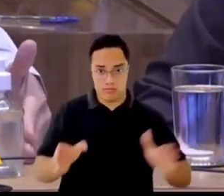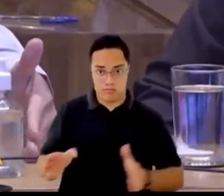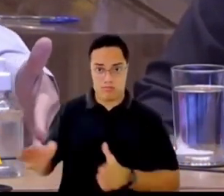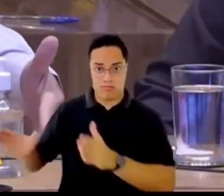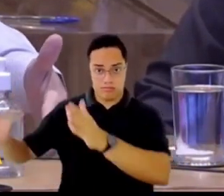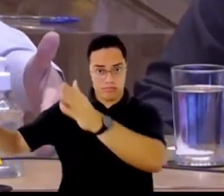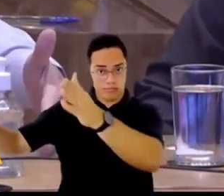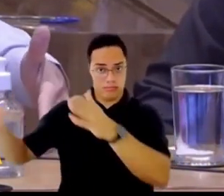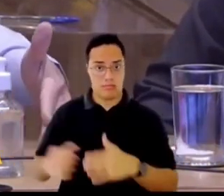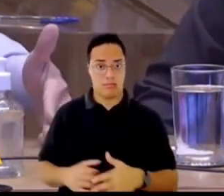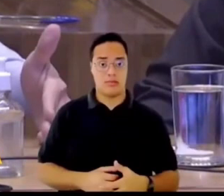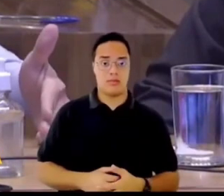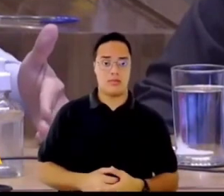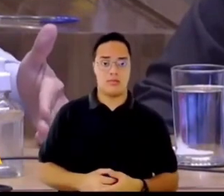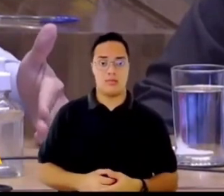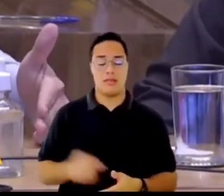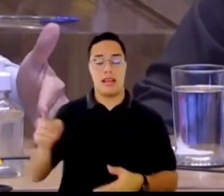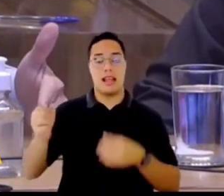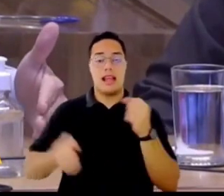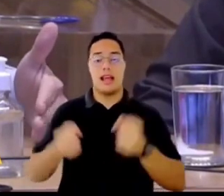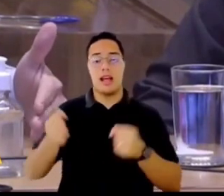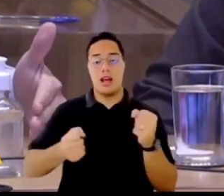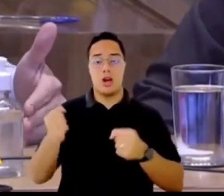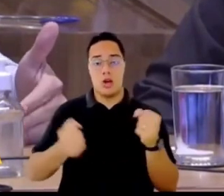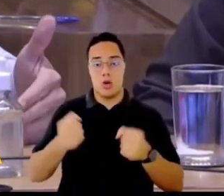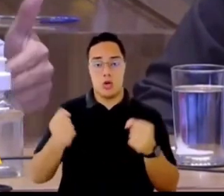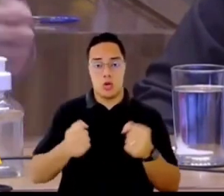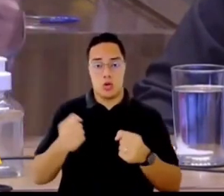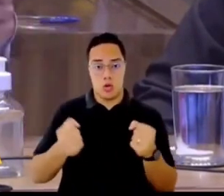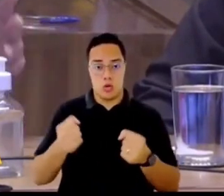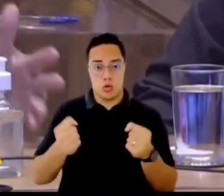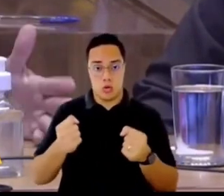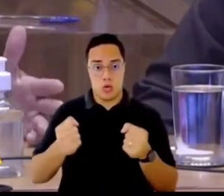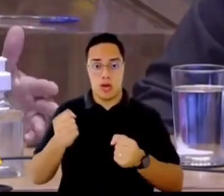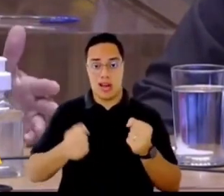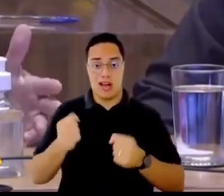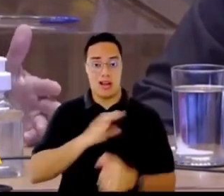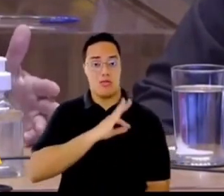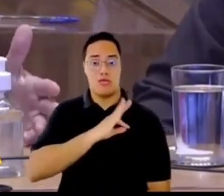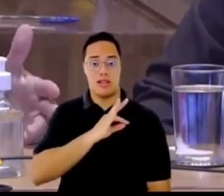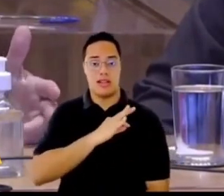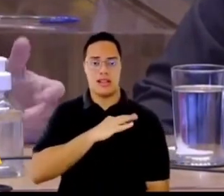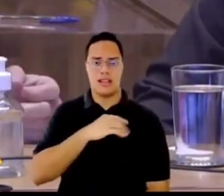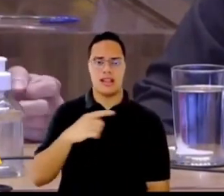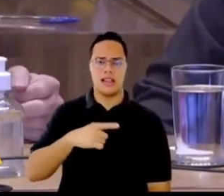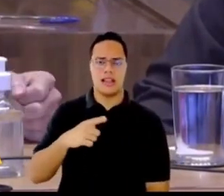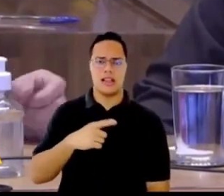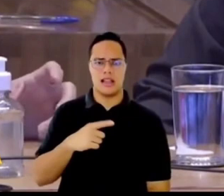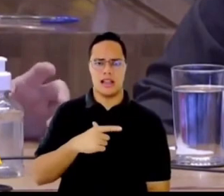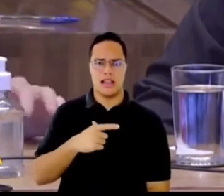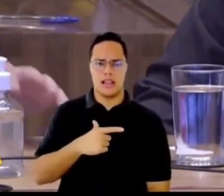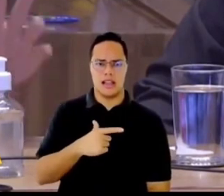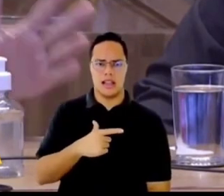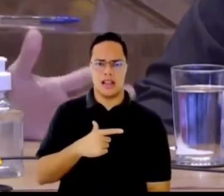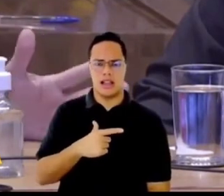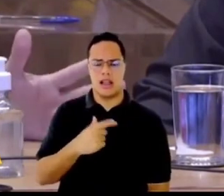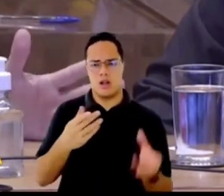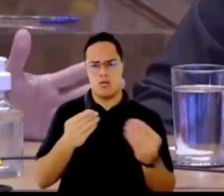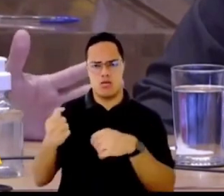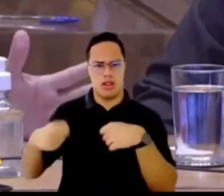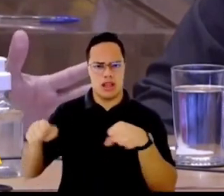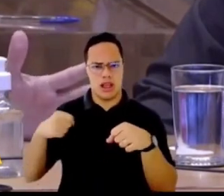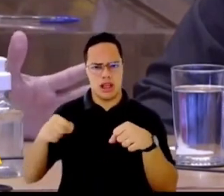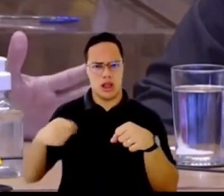eu acho que ia para uma ocorrência, porque tinham jovens em quase uma centena de motocicletas barulhentas embaixo